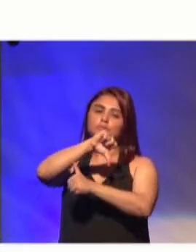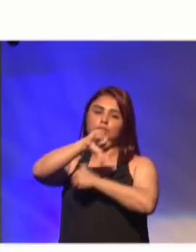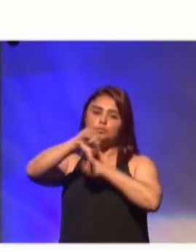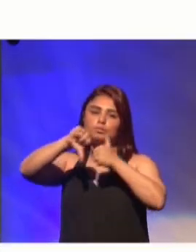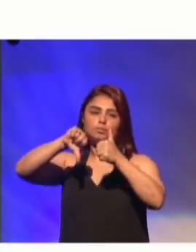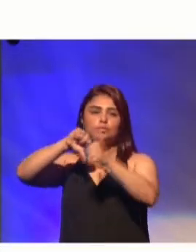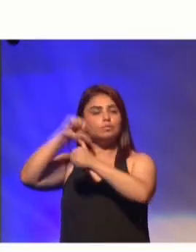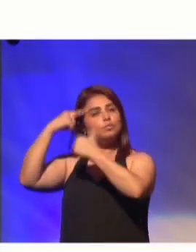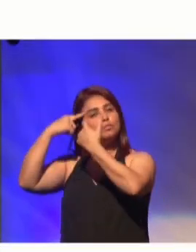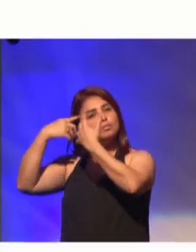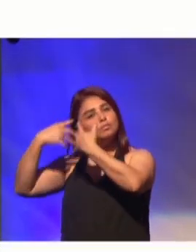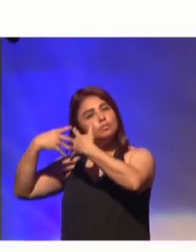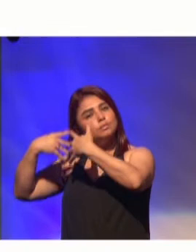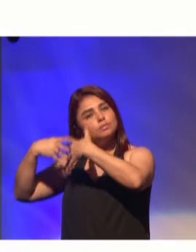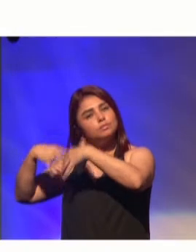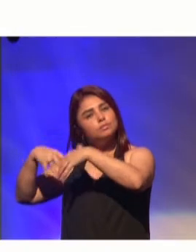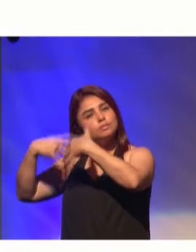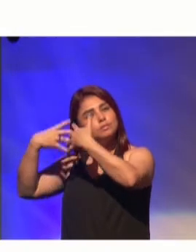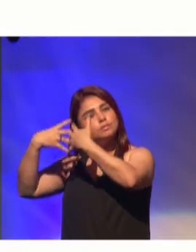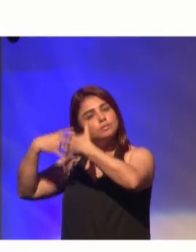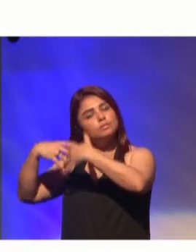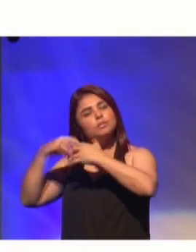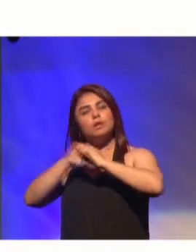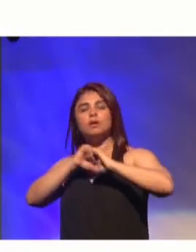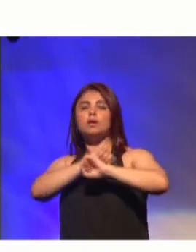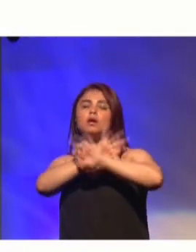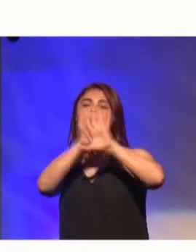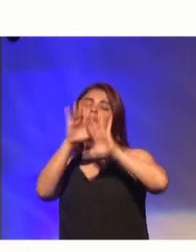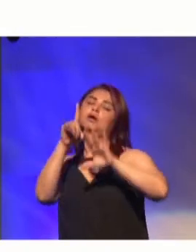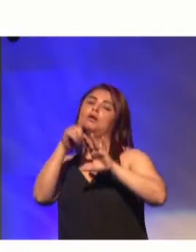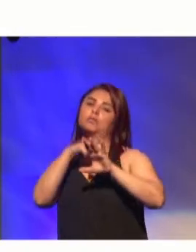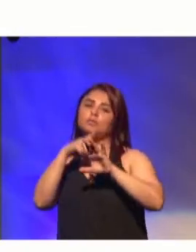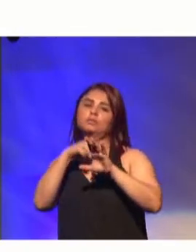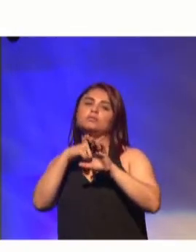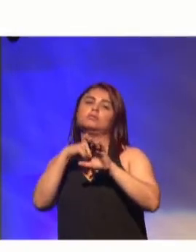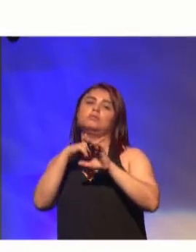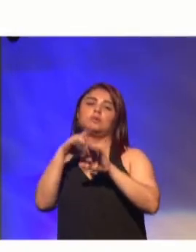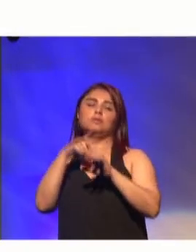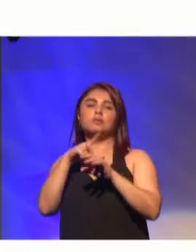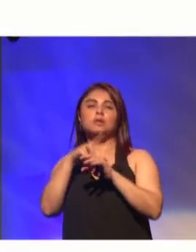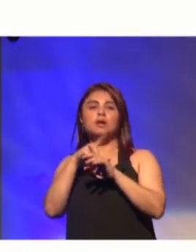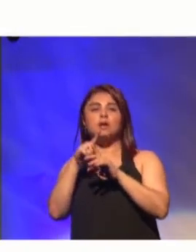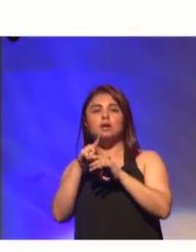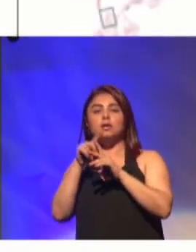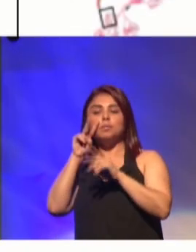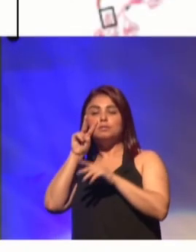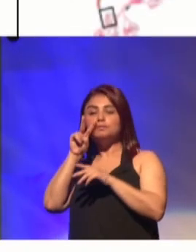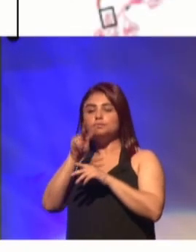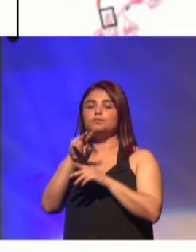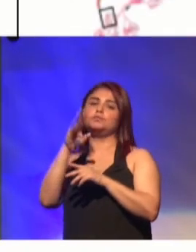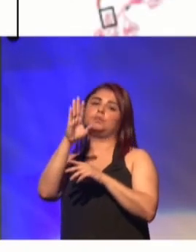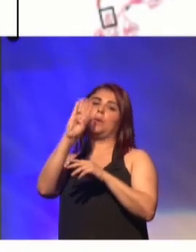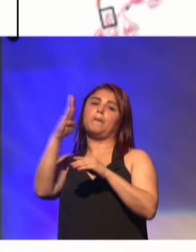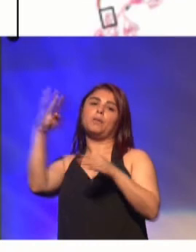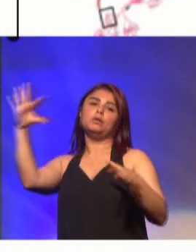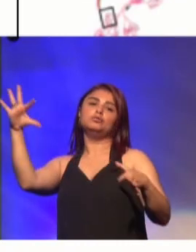neuronal clara. Então, existe um fato biológico claro que está relacionado com